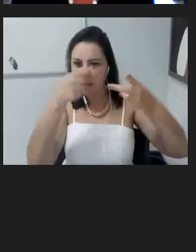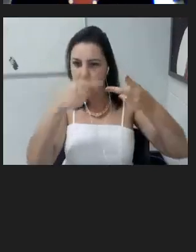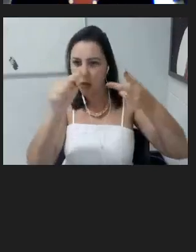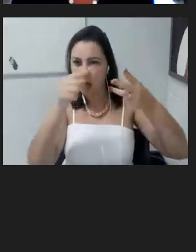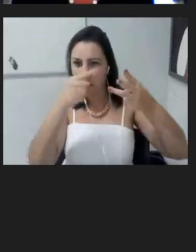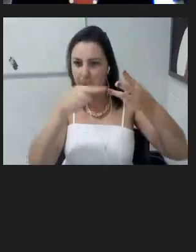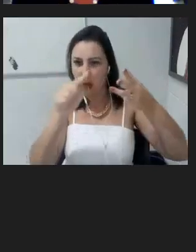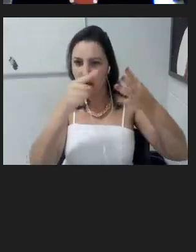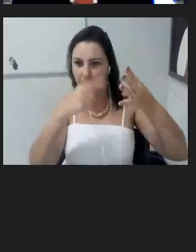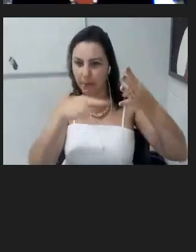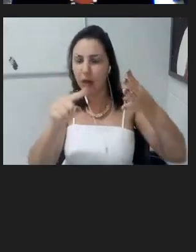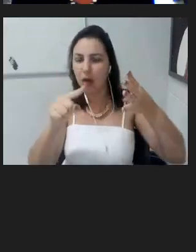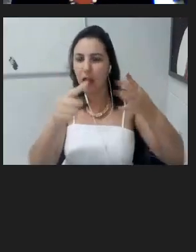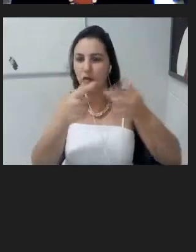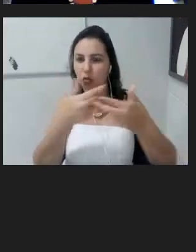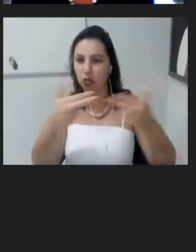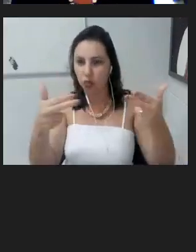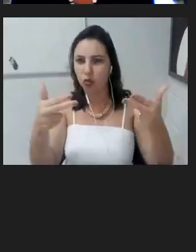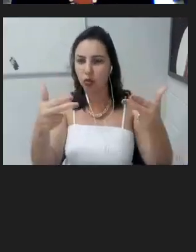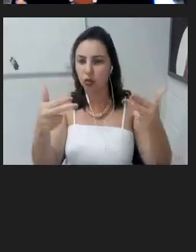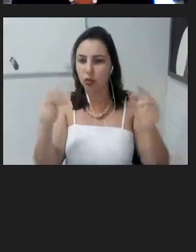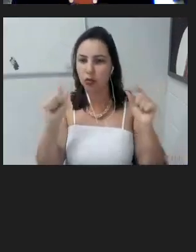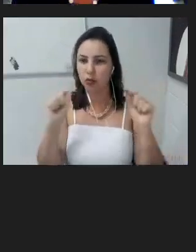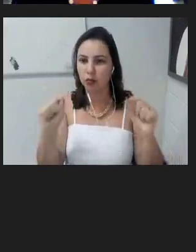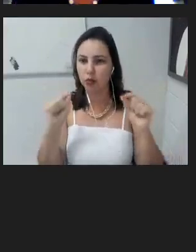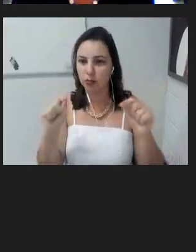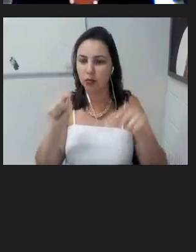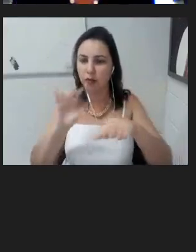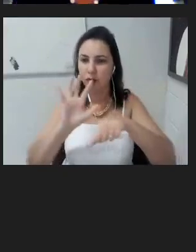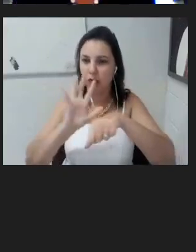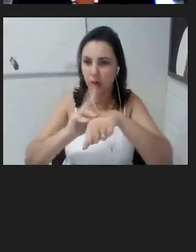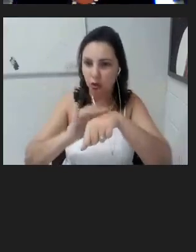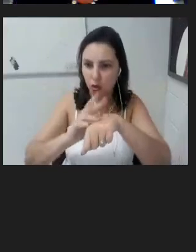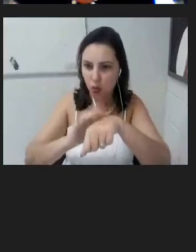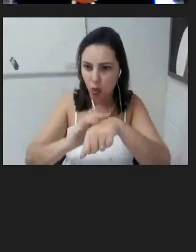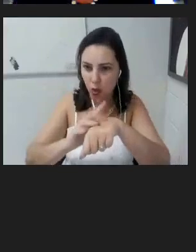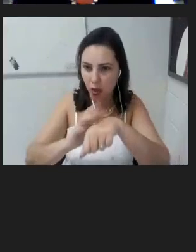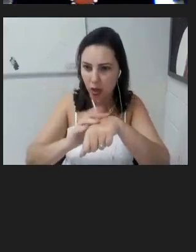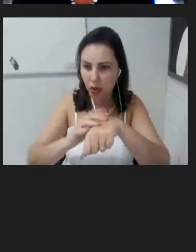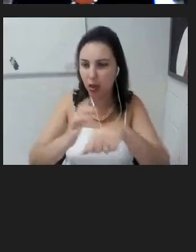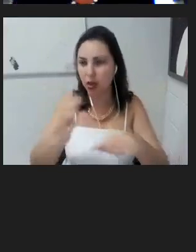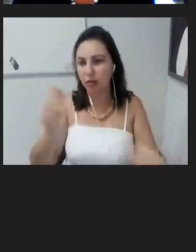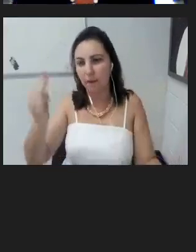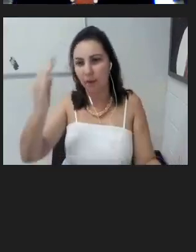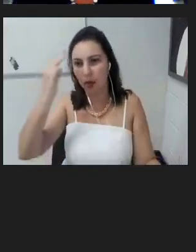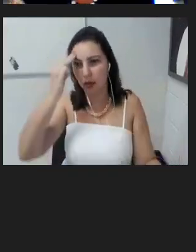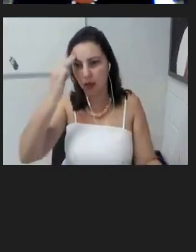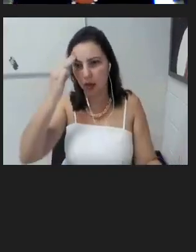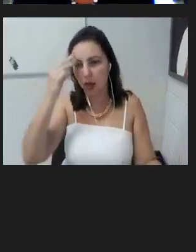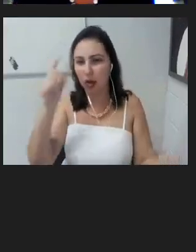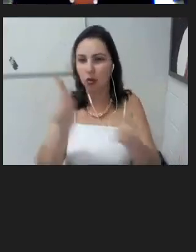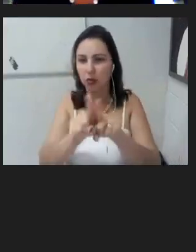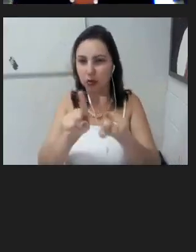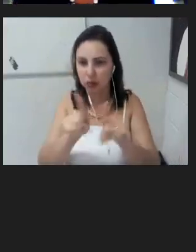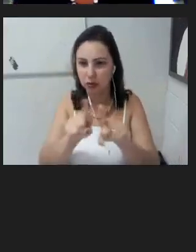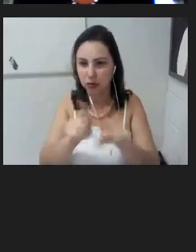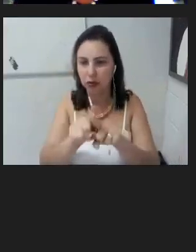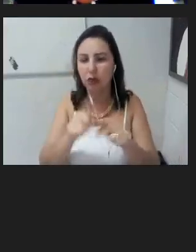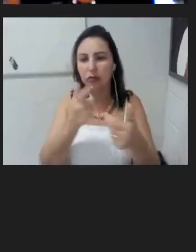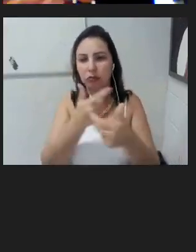as questões de doença mental, de transtornos que têm sido